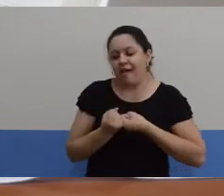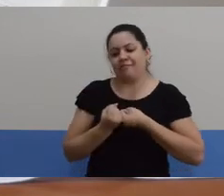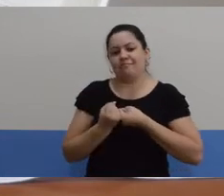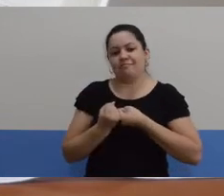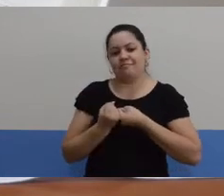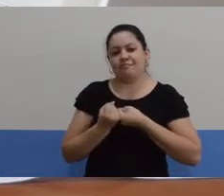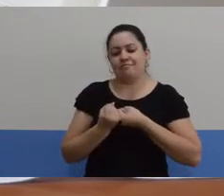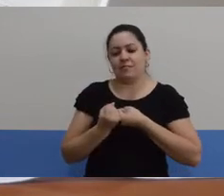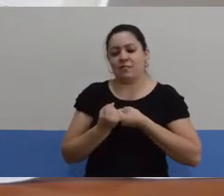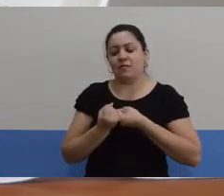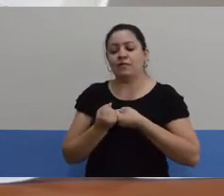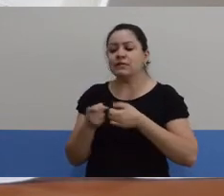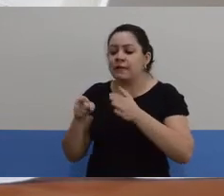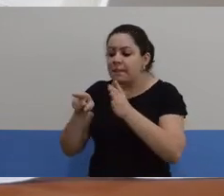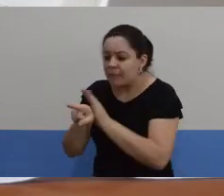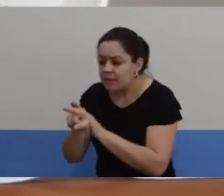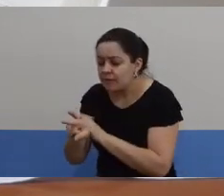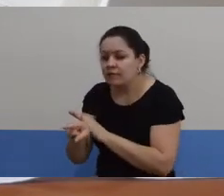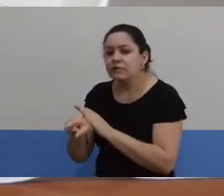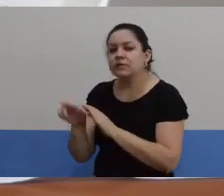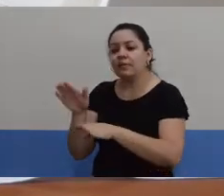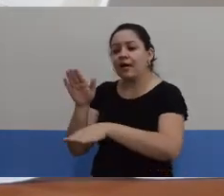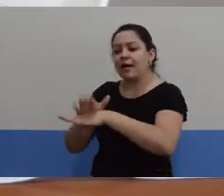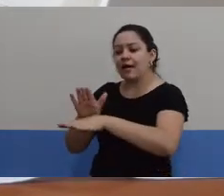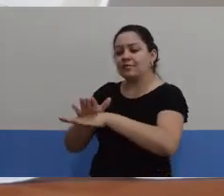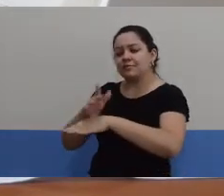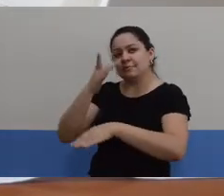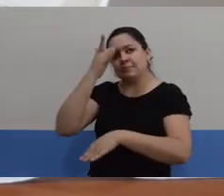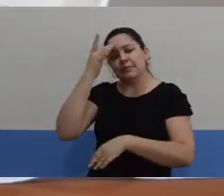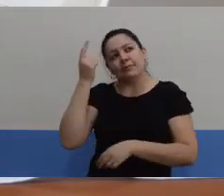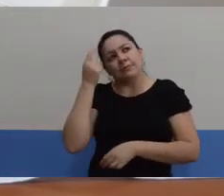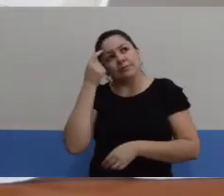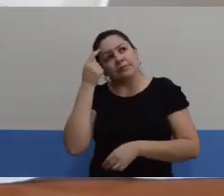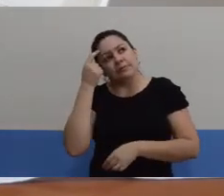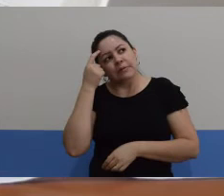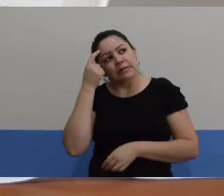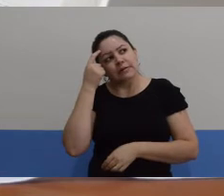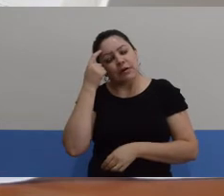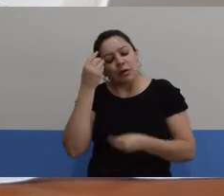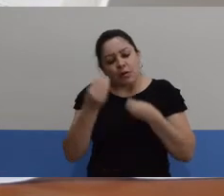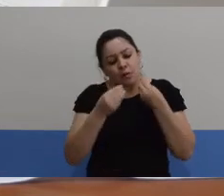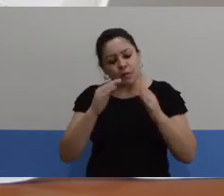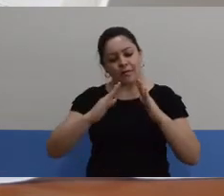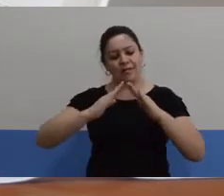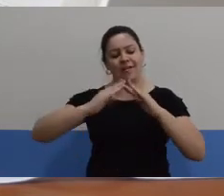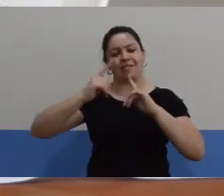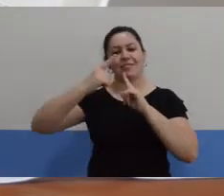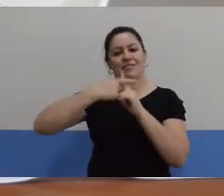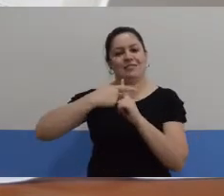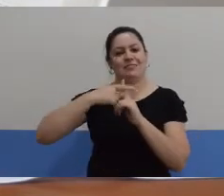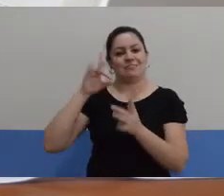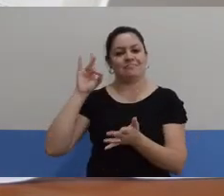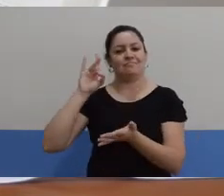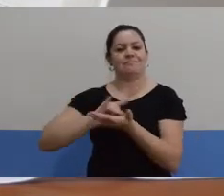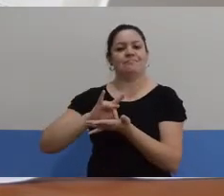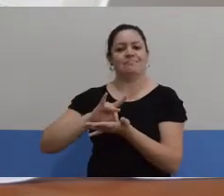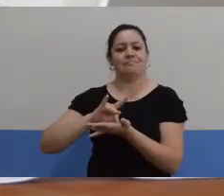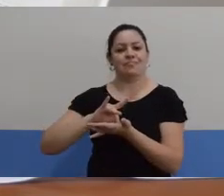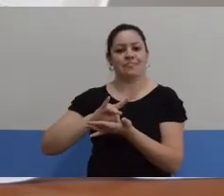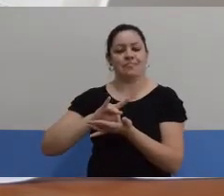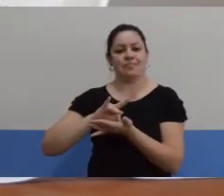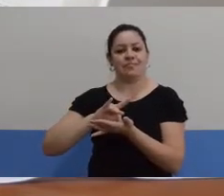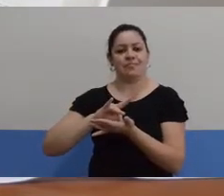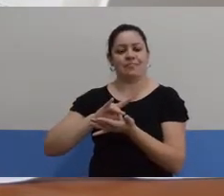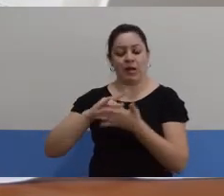as pessoas a se colocarem nesse parâmetro maior de igreja que ela é, e de corpo e